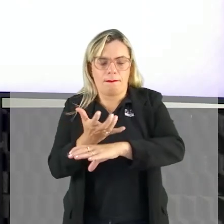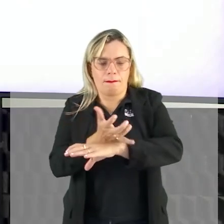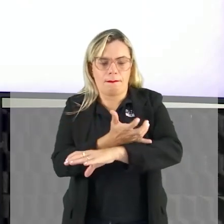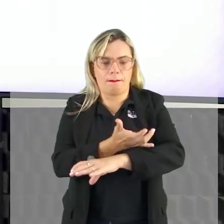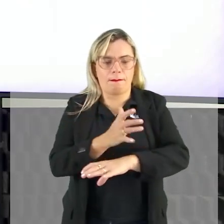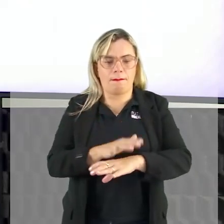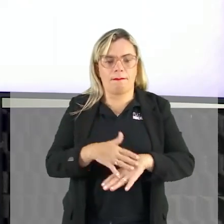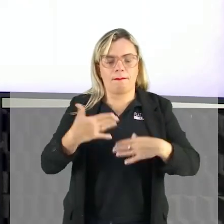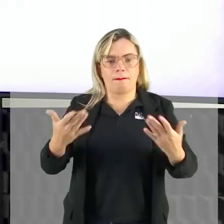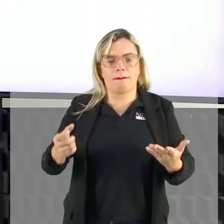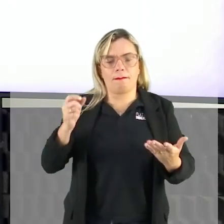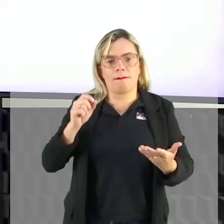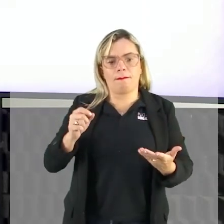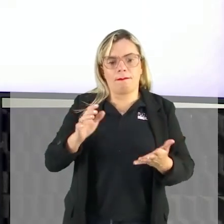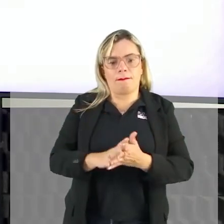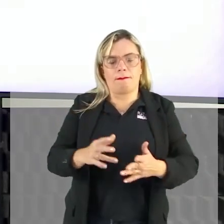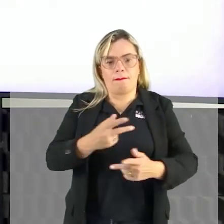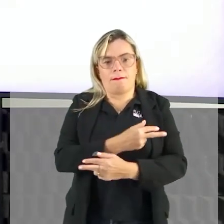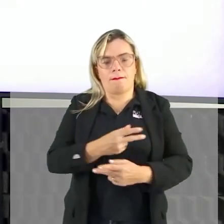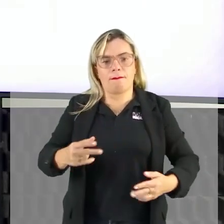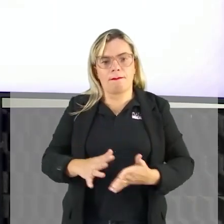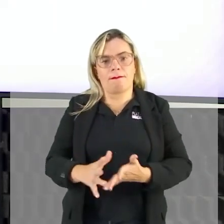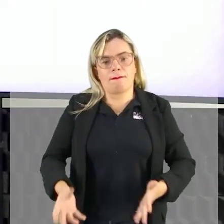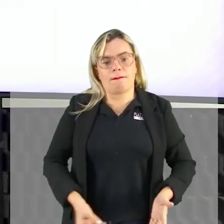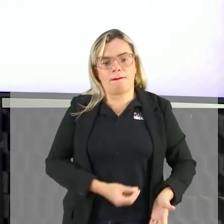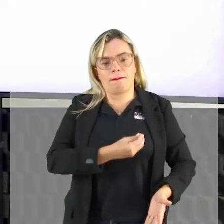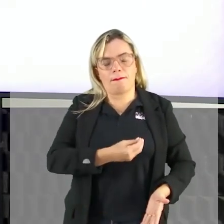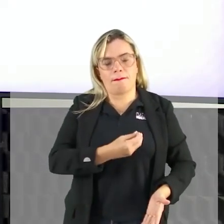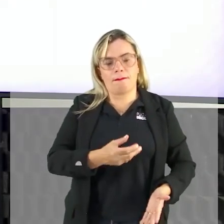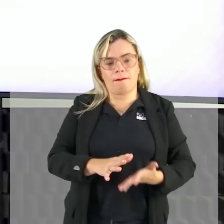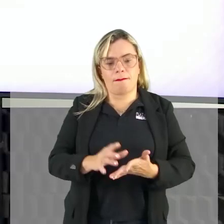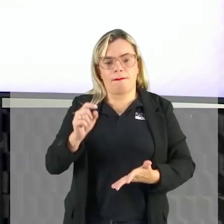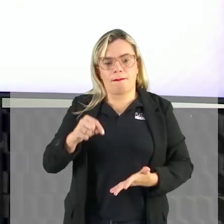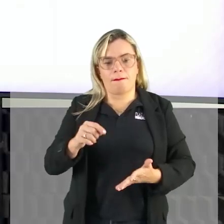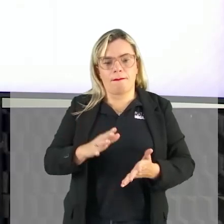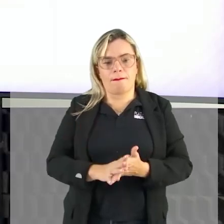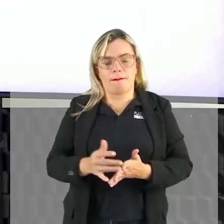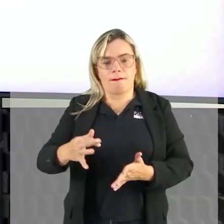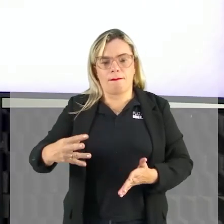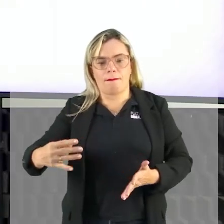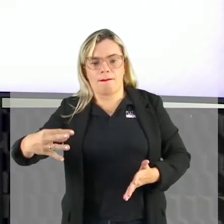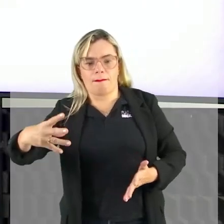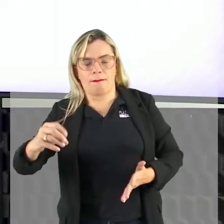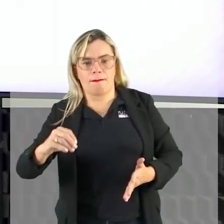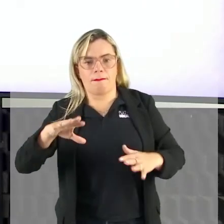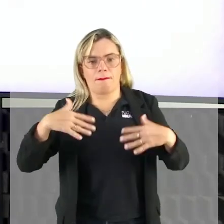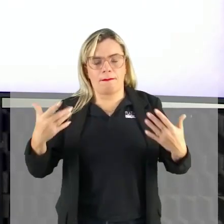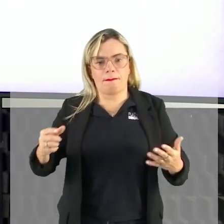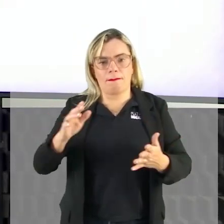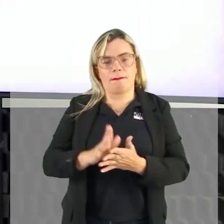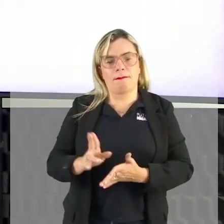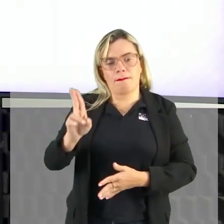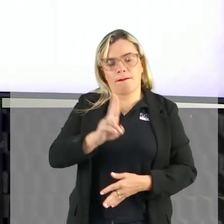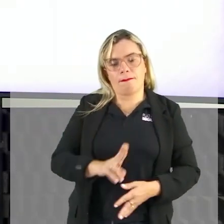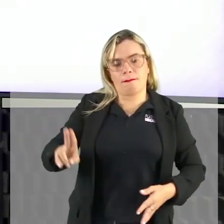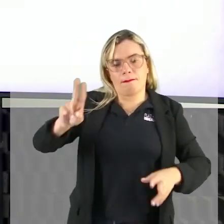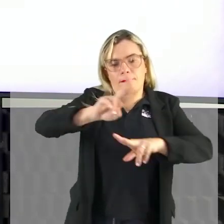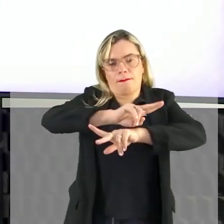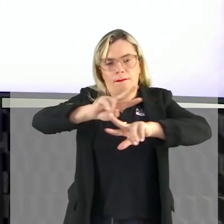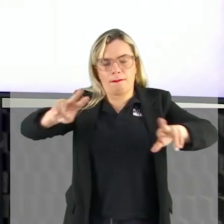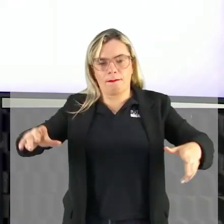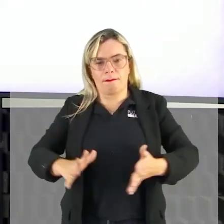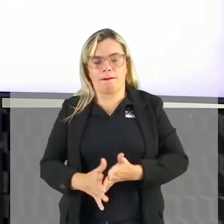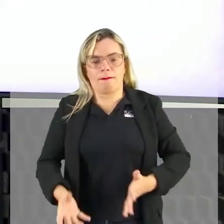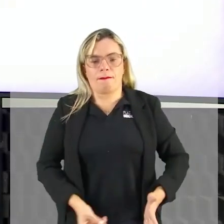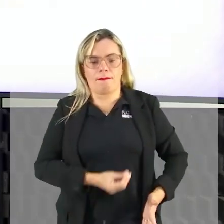que a gente chama da planta e dos seres vivos, que a gente chama de fecundação, né? É um termo empregado para os diversos seres vivos. Então,